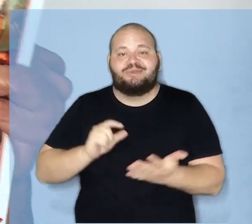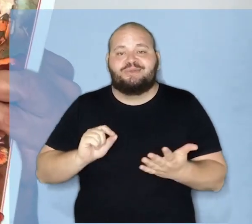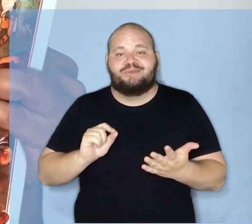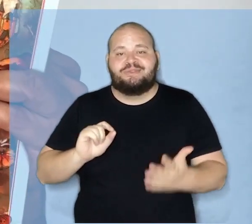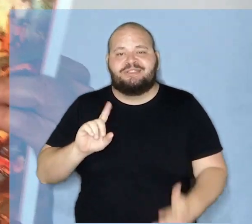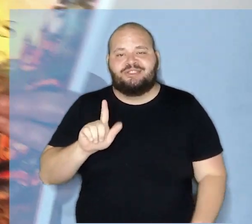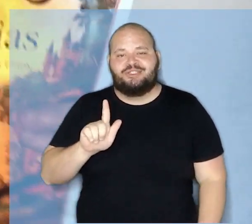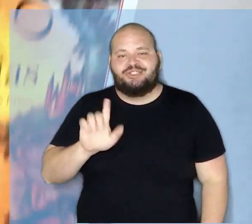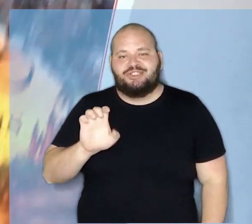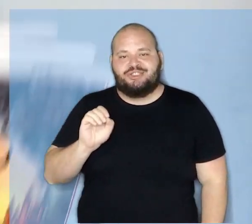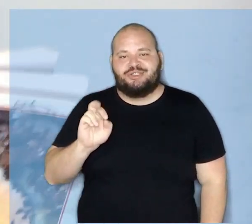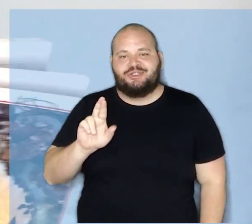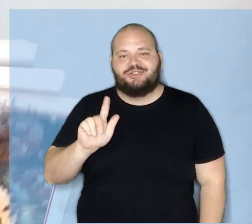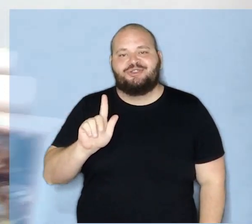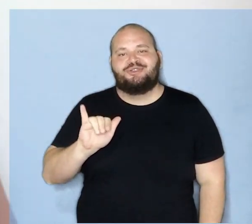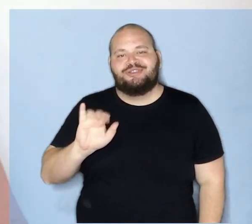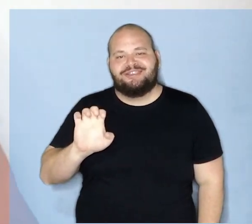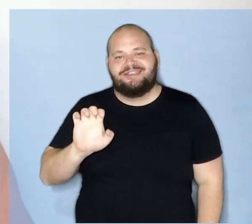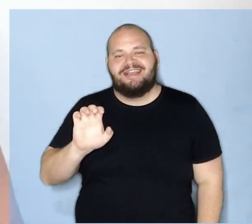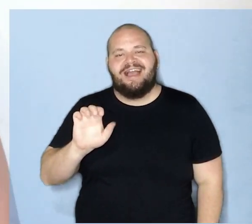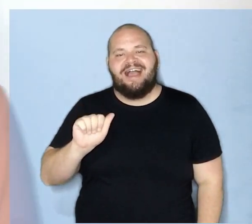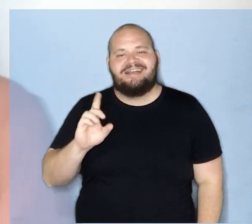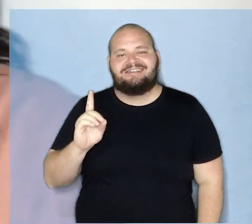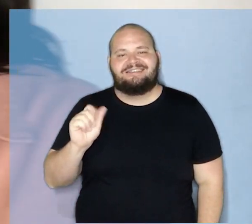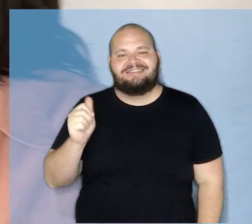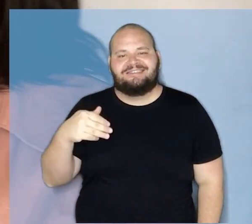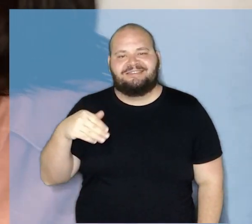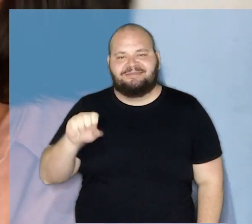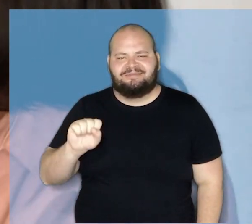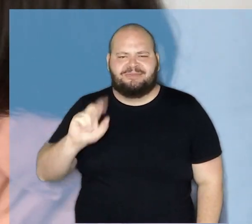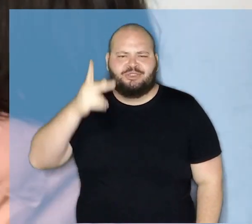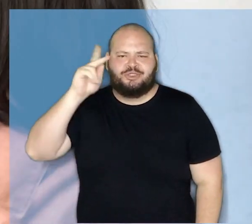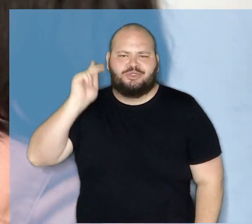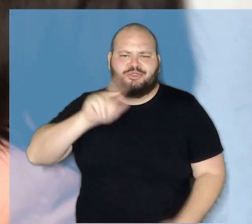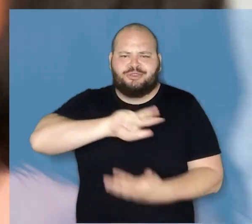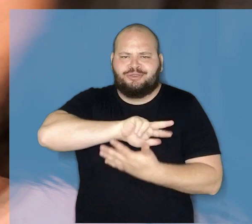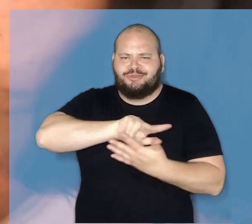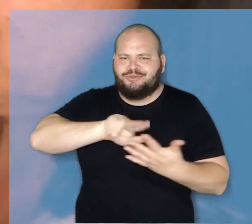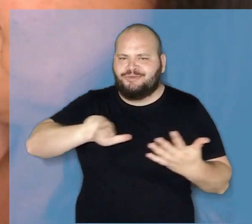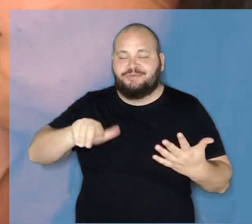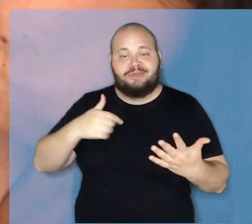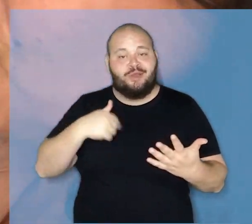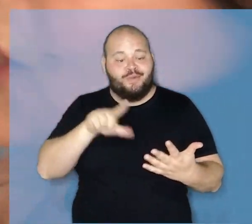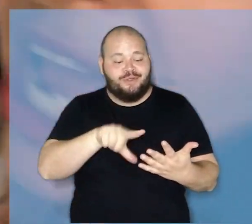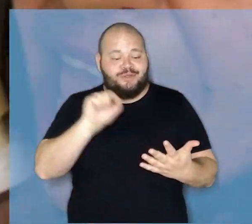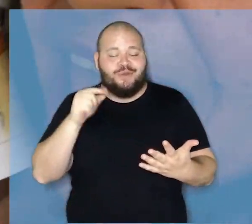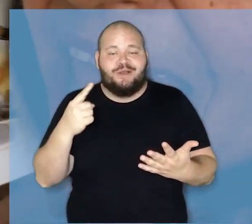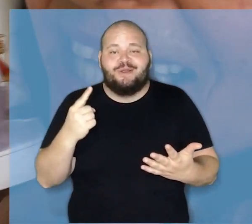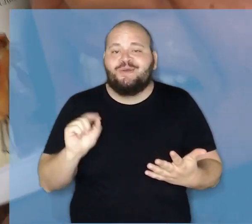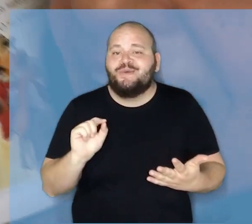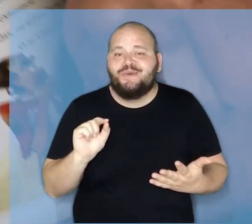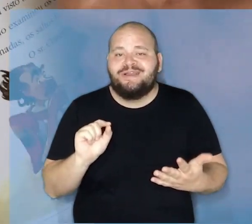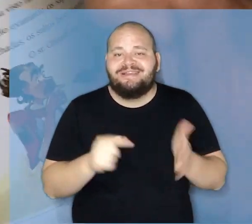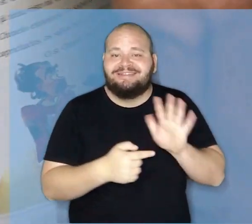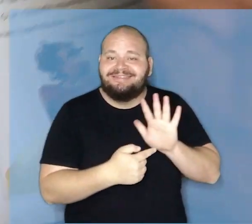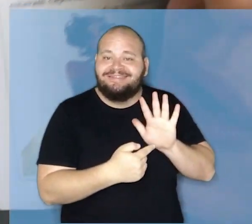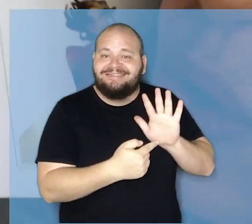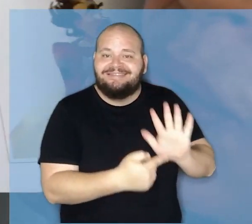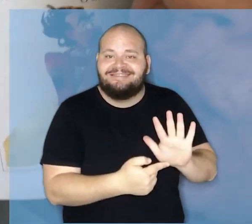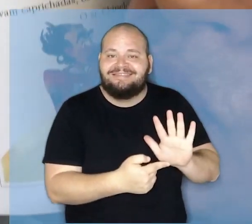George Adams. Tem muitas historinhas aqui, mas a que eu escolhi para vocês hoje é essa,